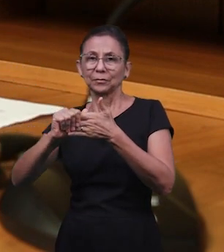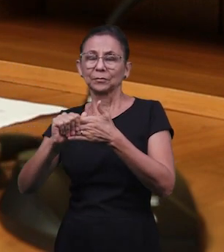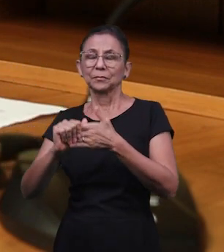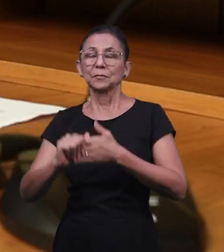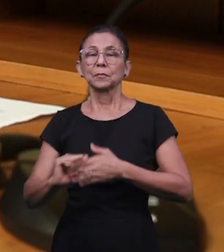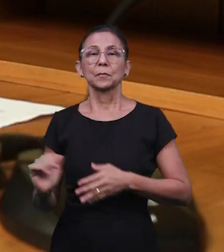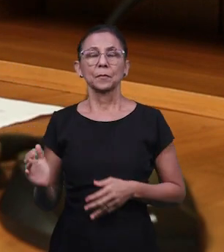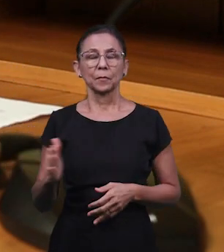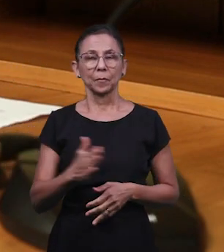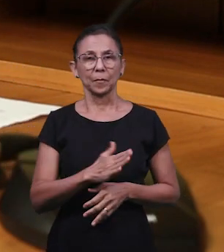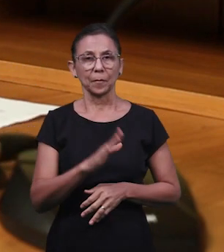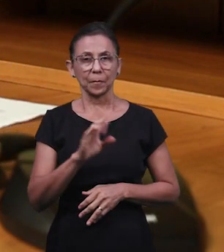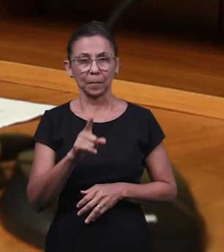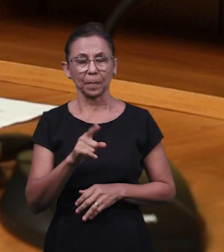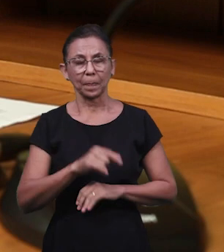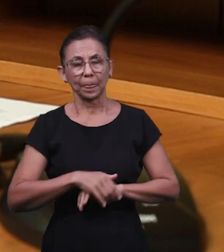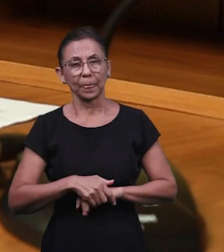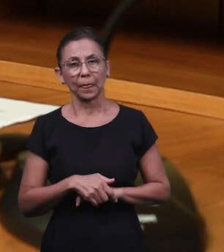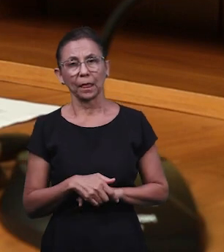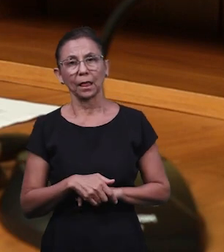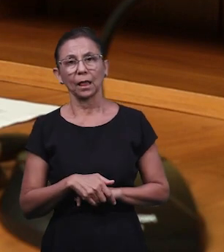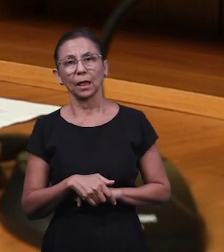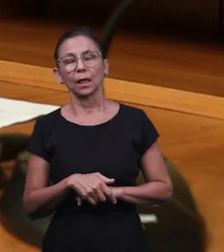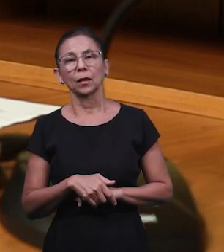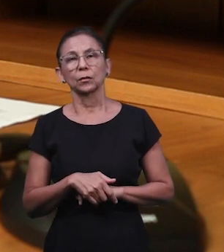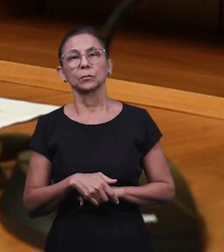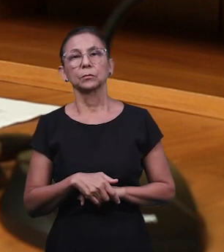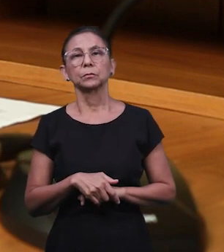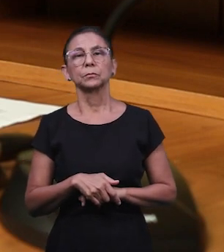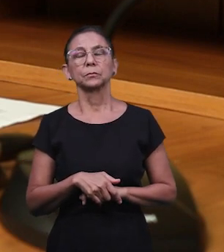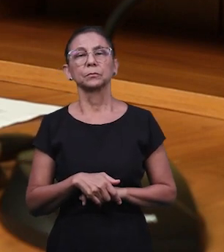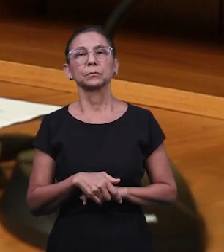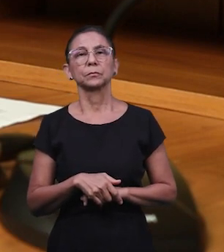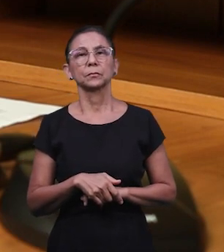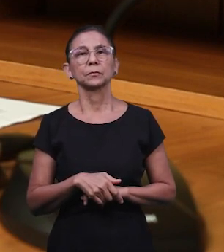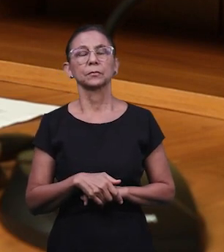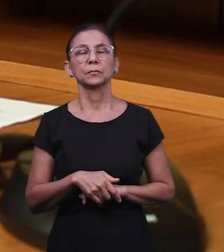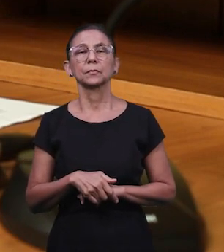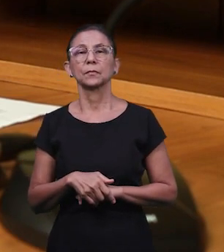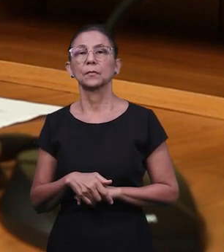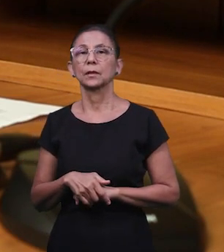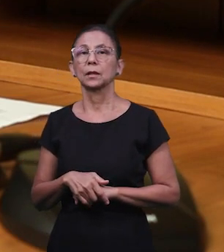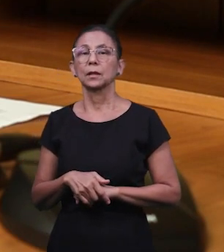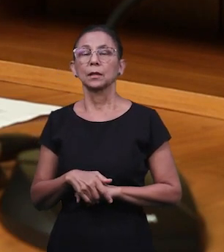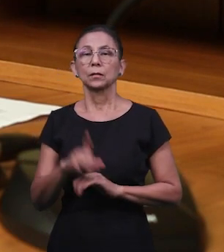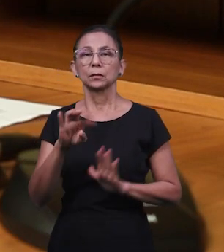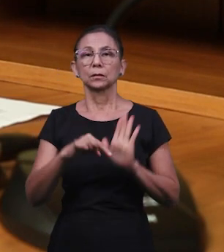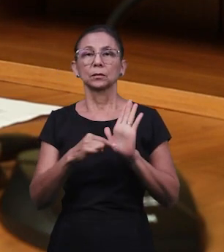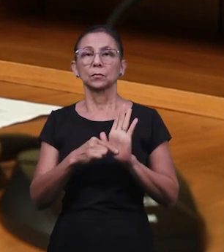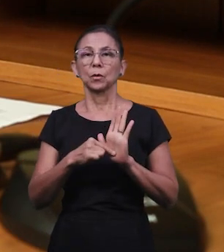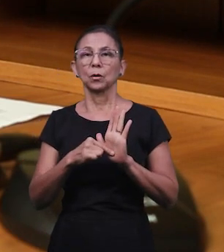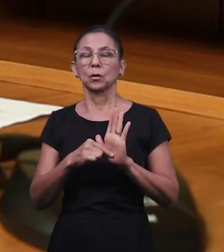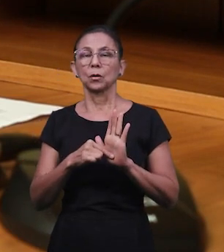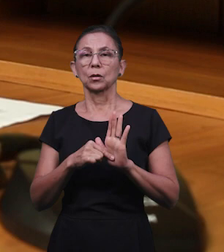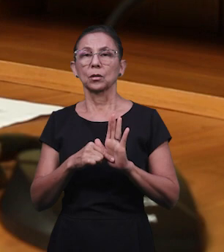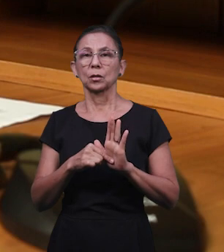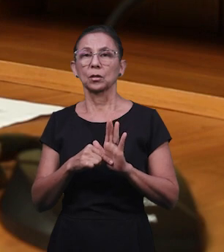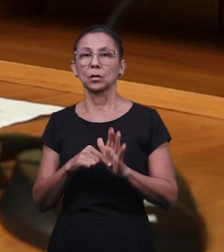lemos aqui, por exemplo, só para ficar dentro do texto, ele diz assim, pela graça sois